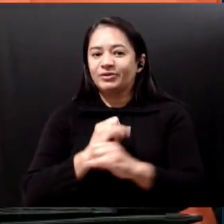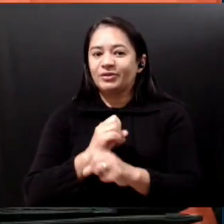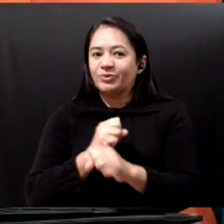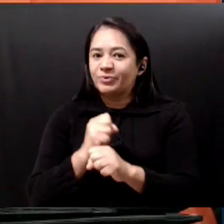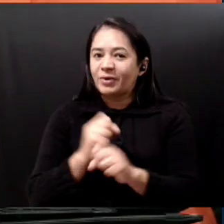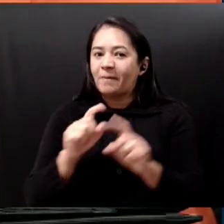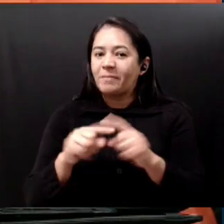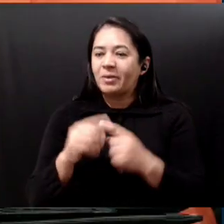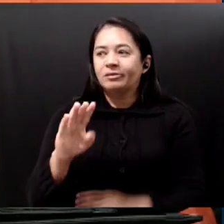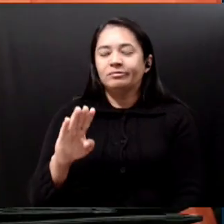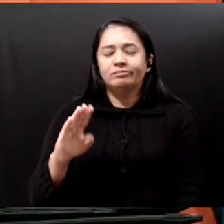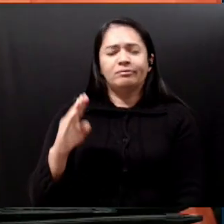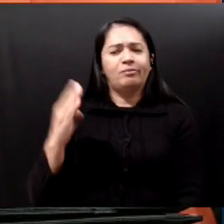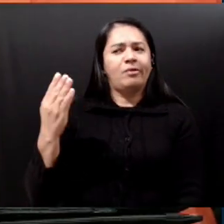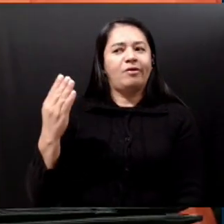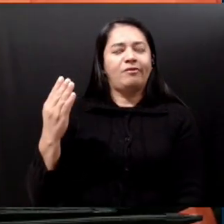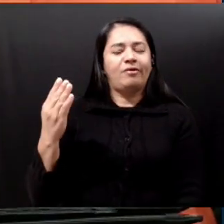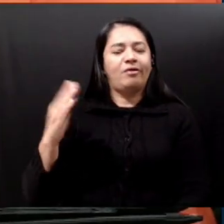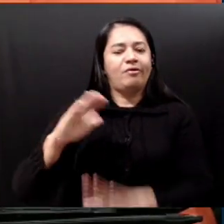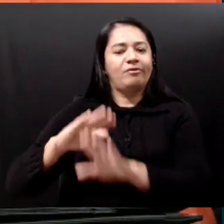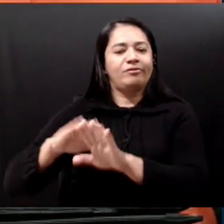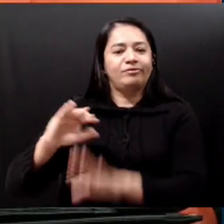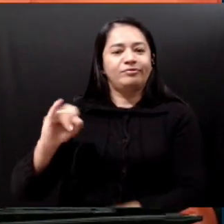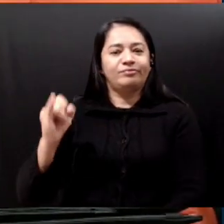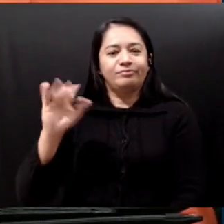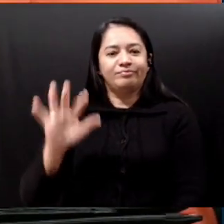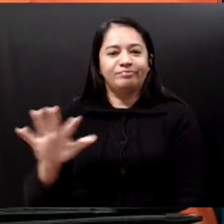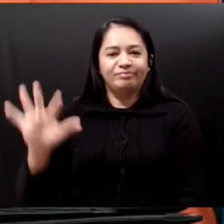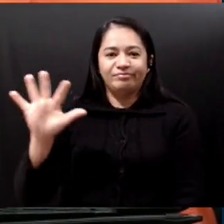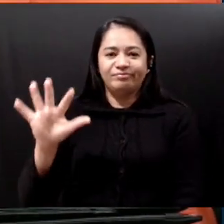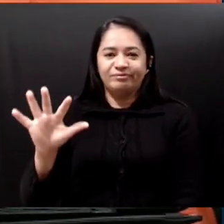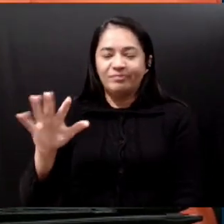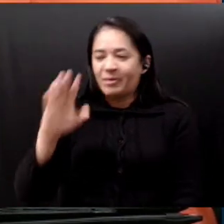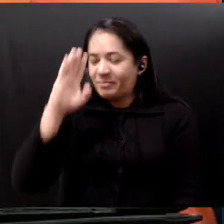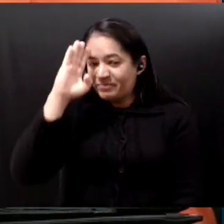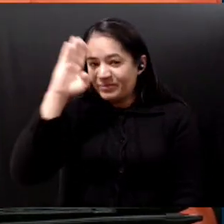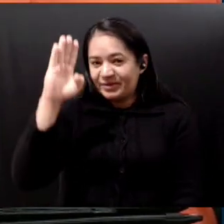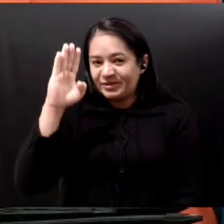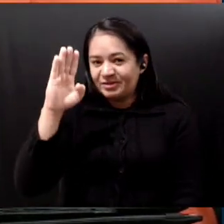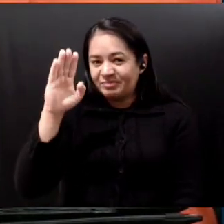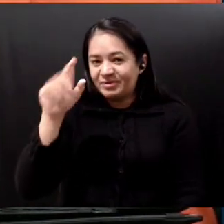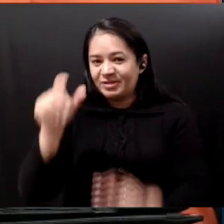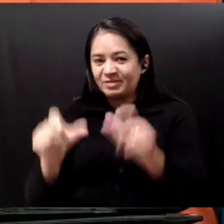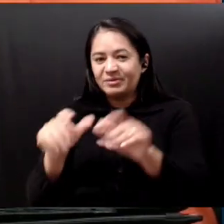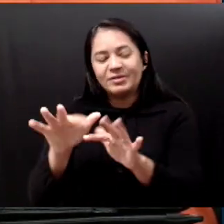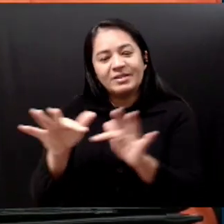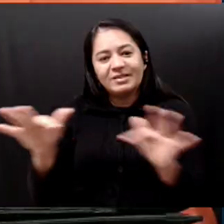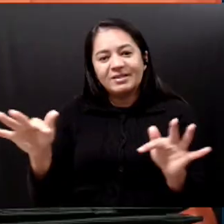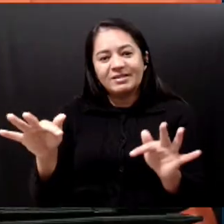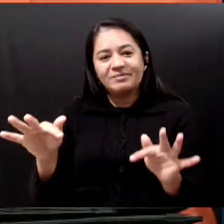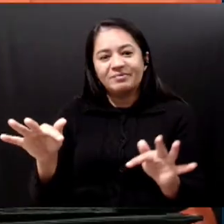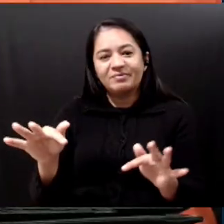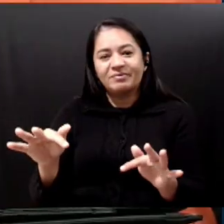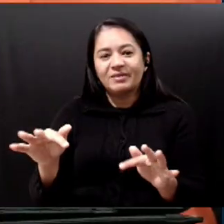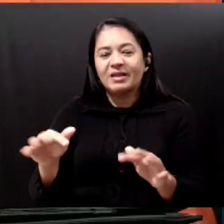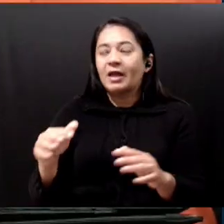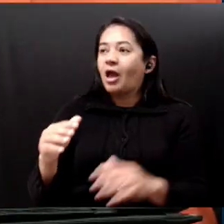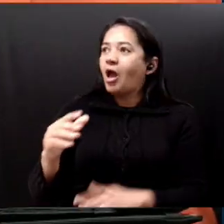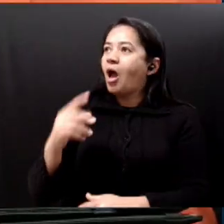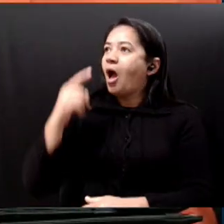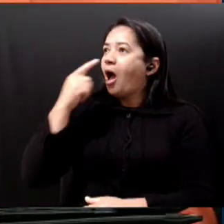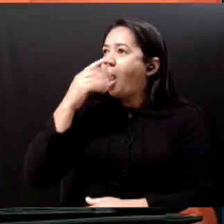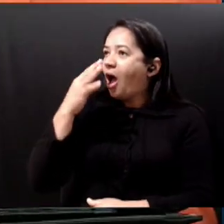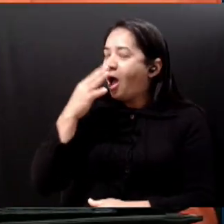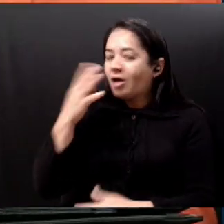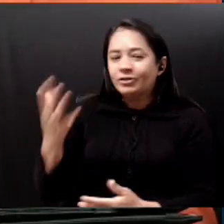imagem, Uhum. eh eh, principalmente os pequenos, né, que é isso, Sim. eles se vislumbram, né. As marcas